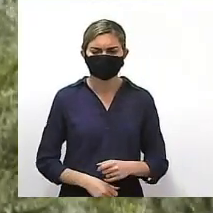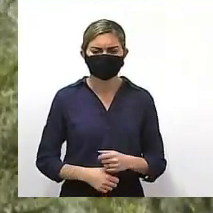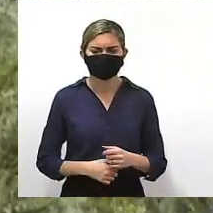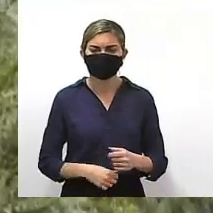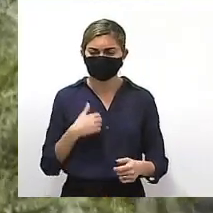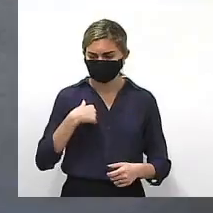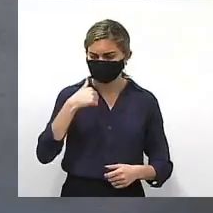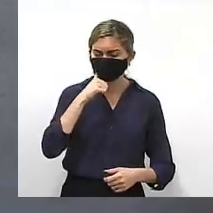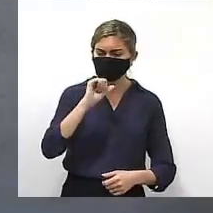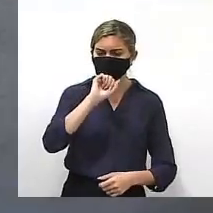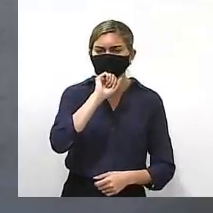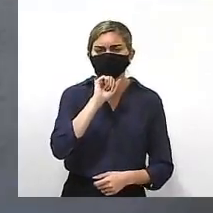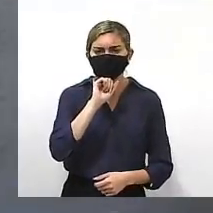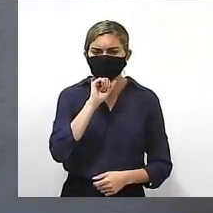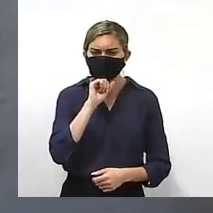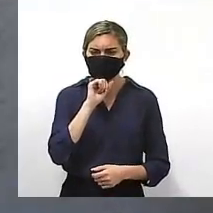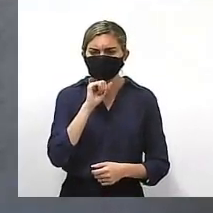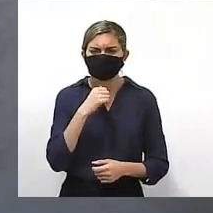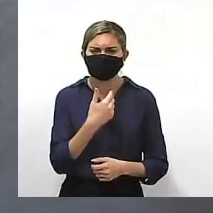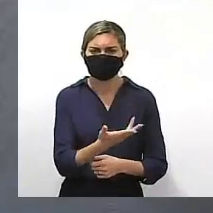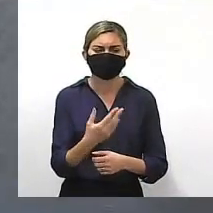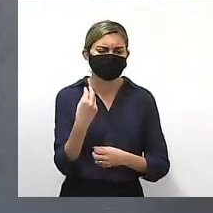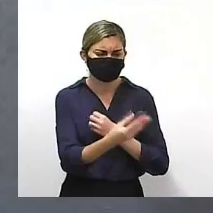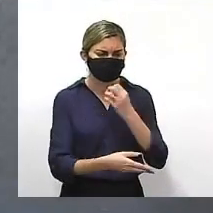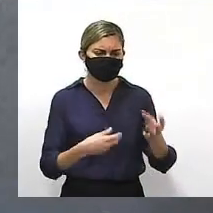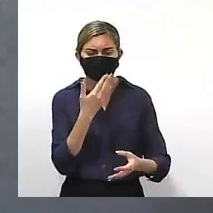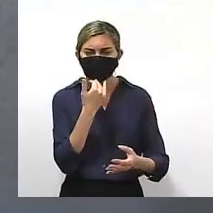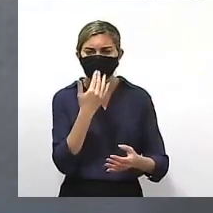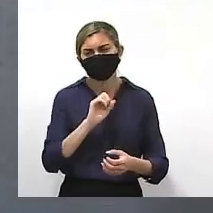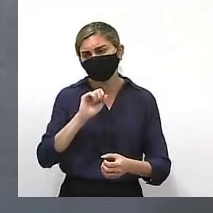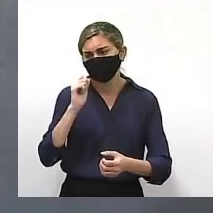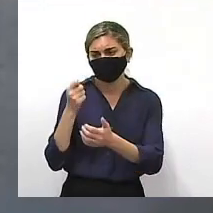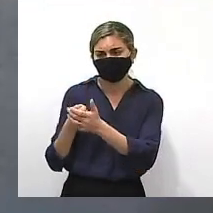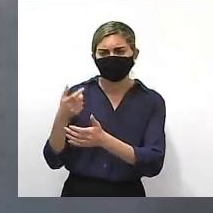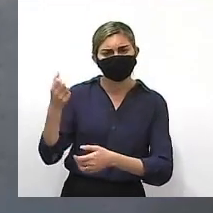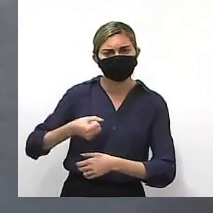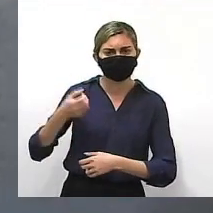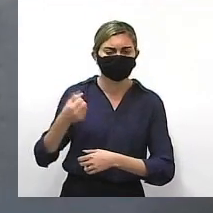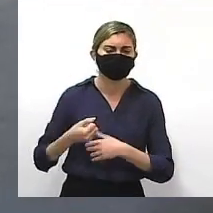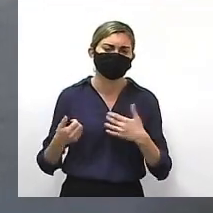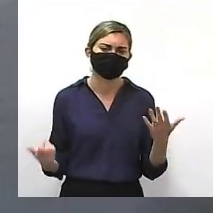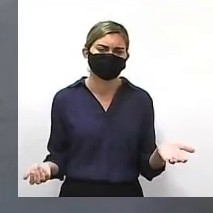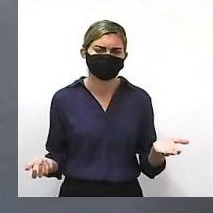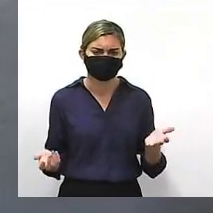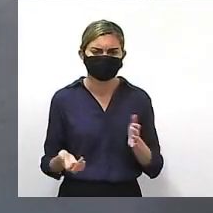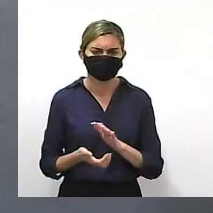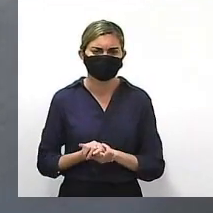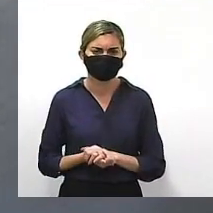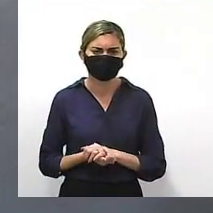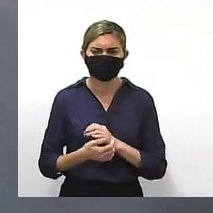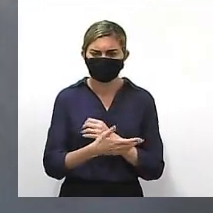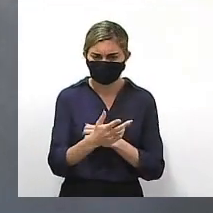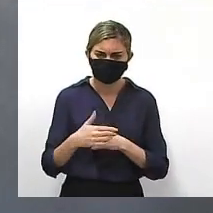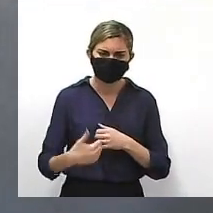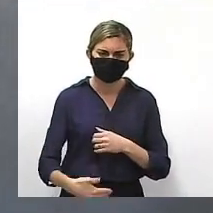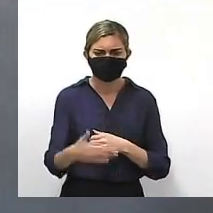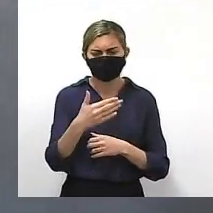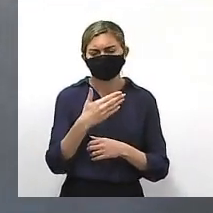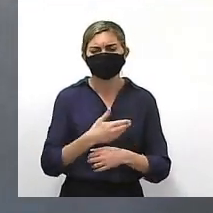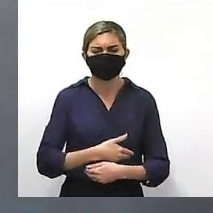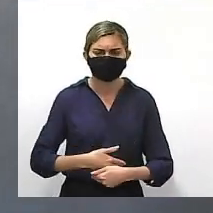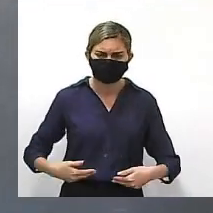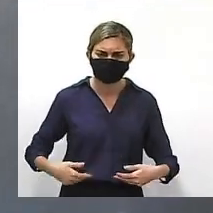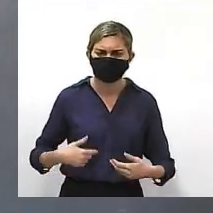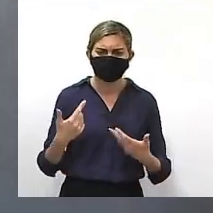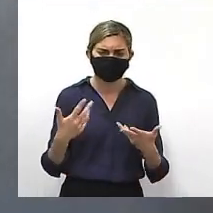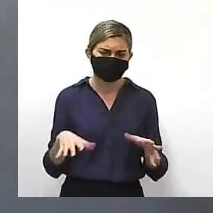Minha mãe ou dava comer a gente ou comprava o leite. Aí para passar para matar outra de fome que era menor,